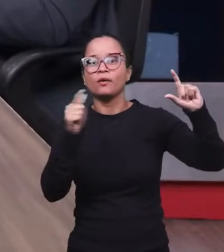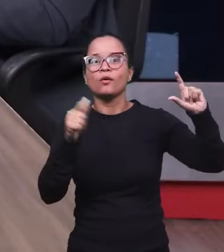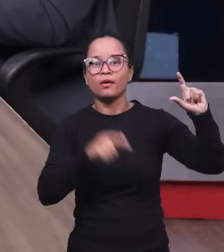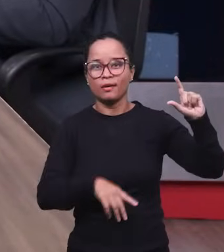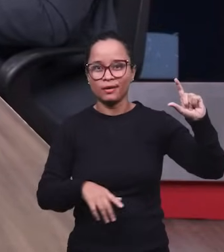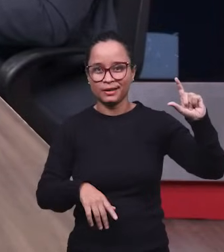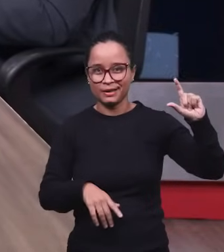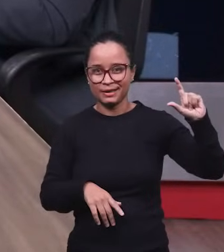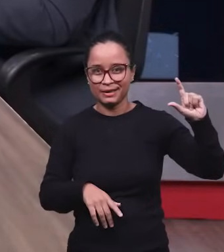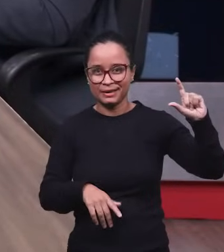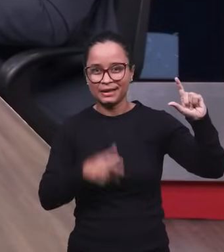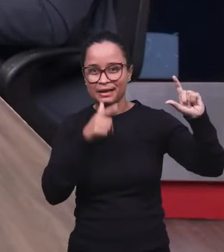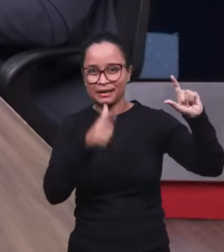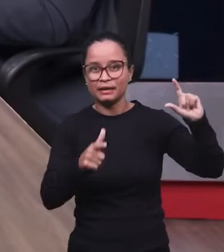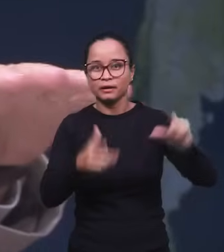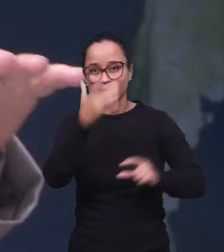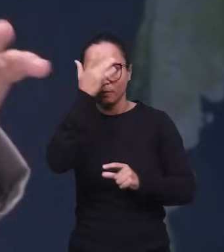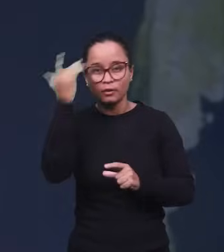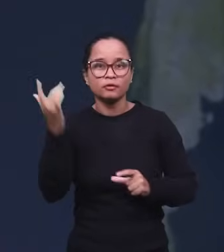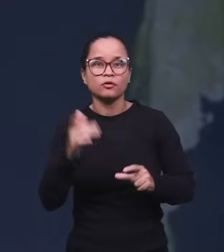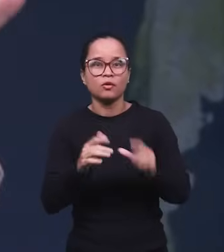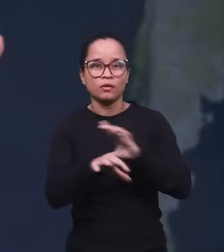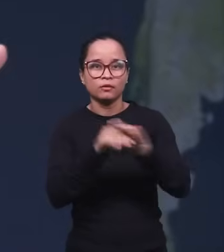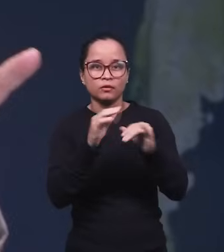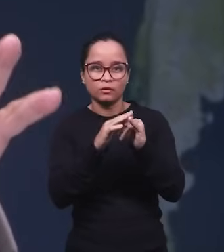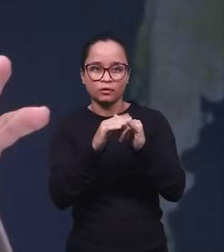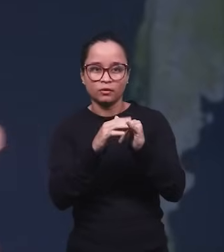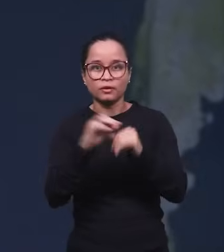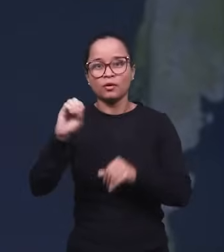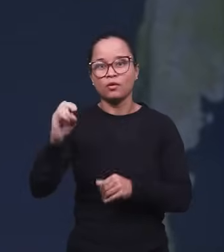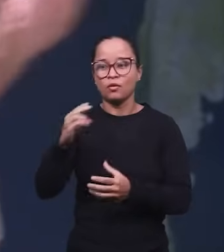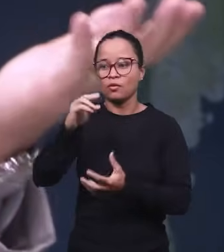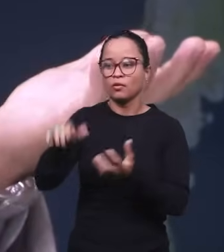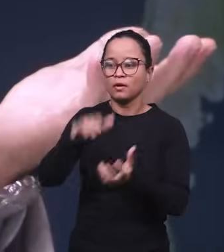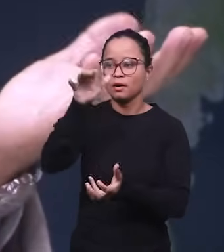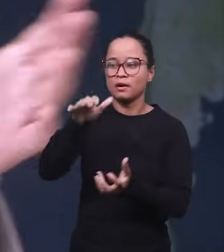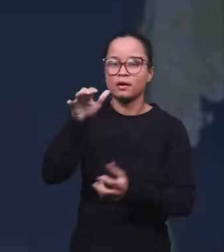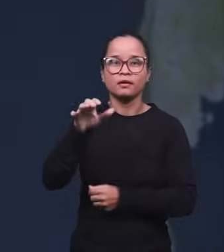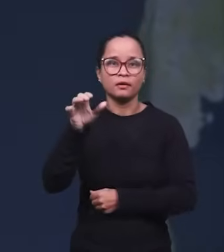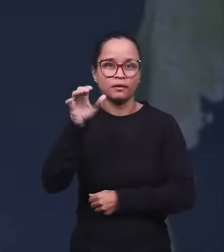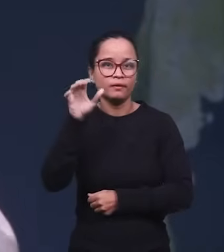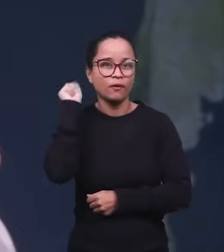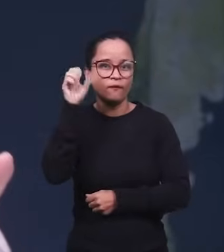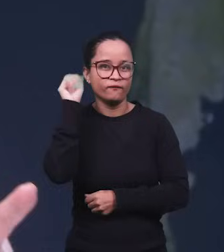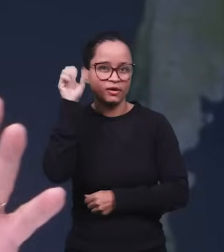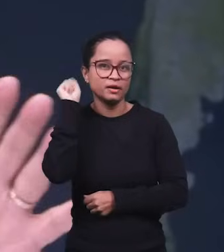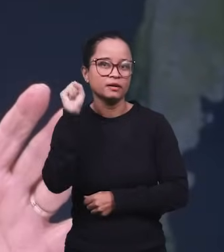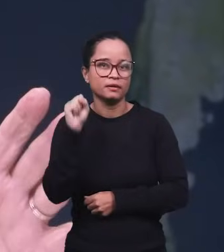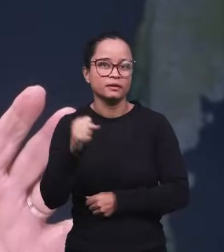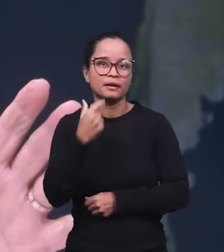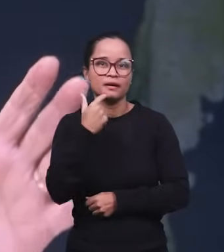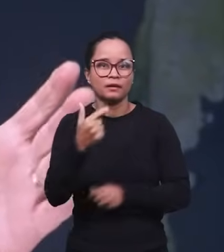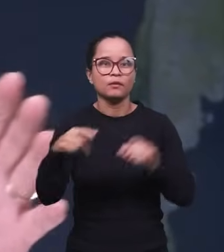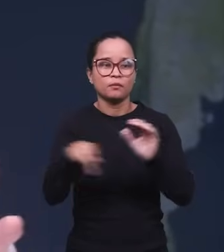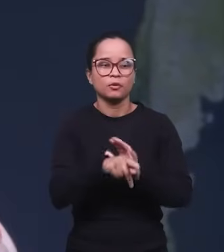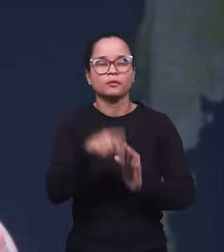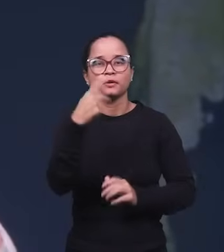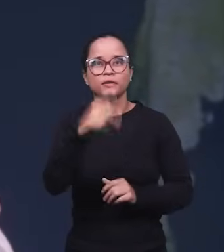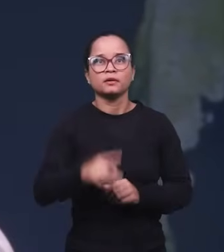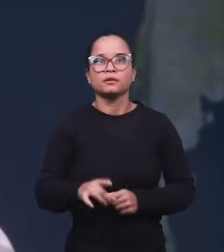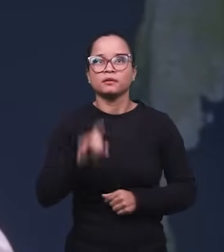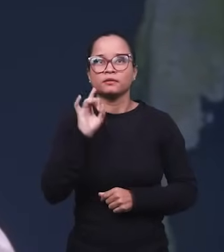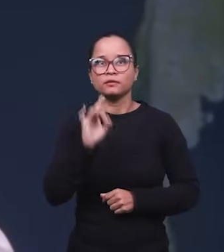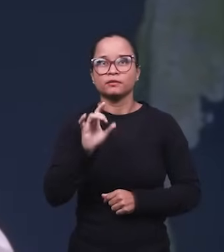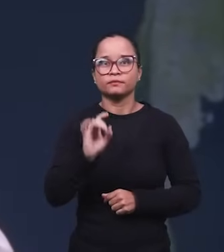está falando na outra língua. Então aí a pessoa lá que acessa o YouTube ou o satélite, sim, ele vai ouvir na língua dele. Aliás, esse caso